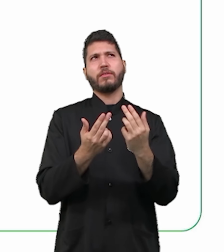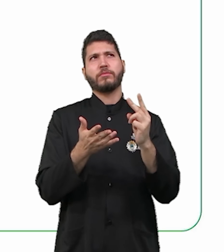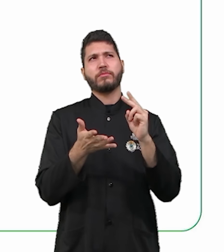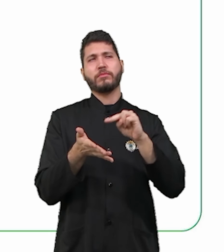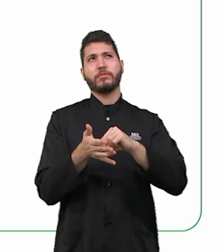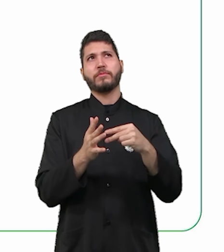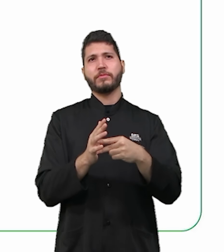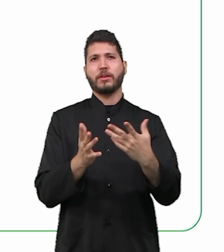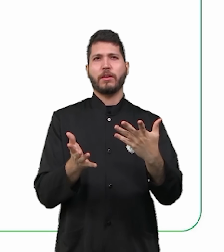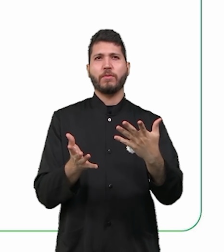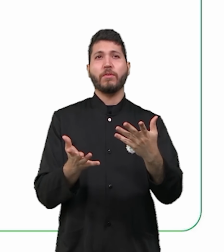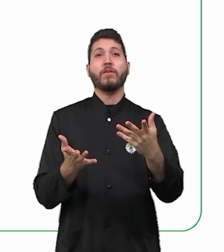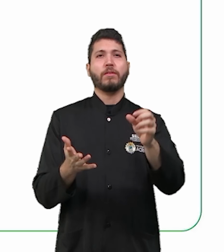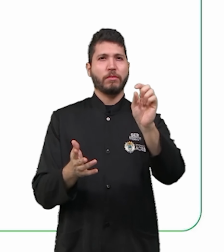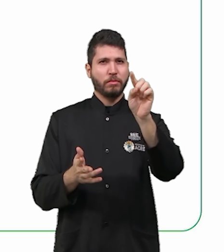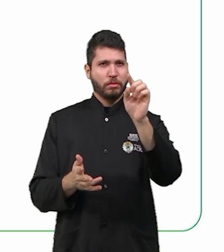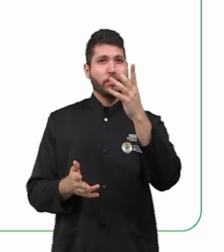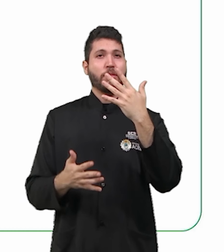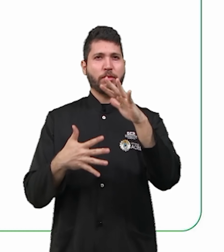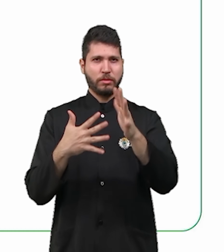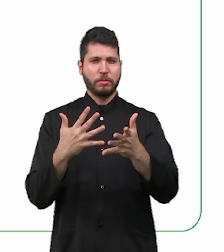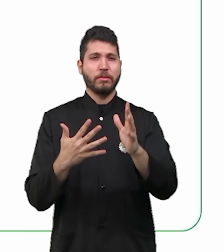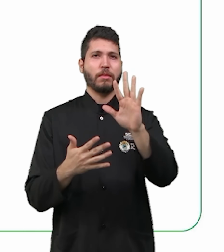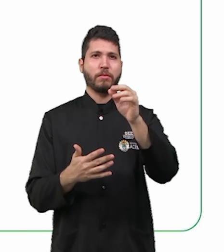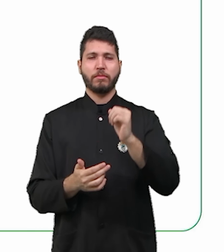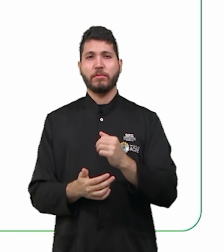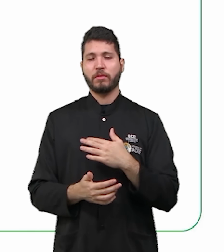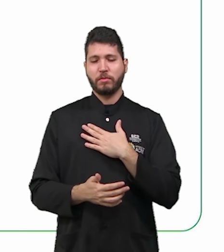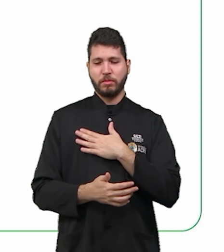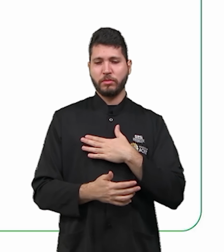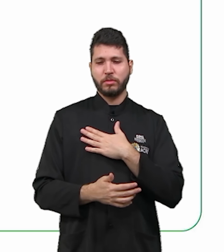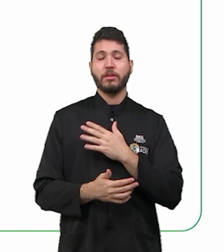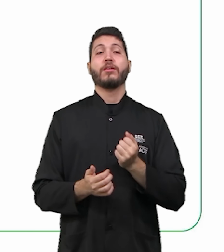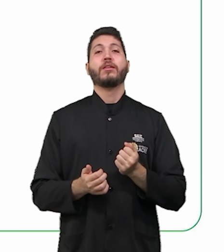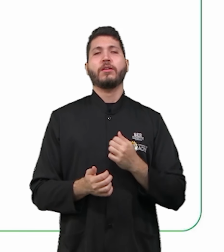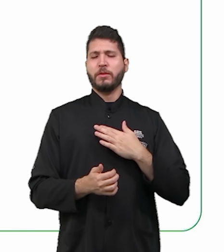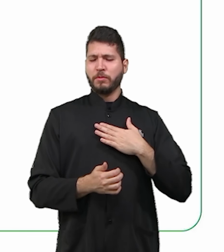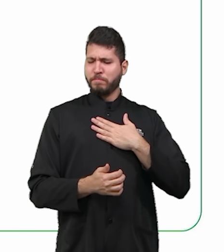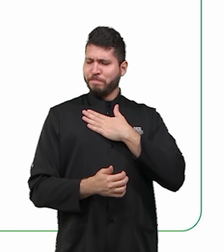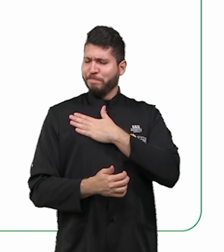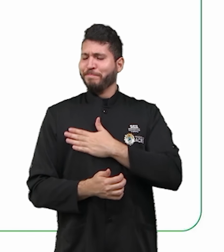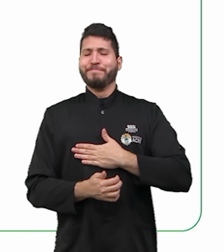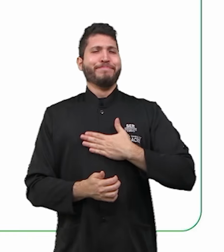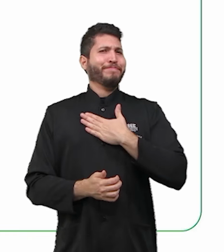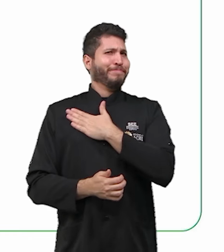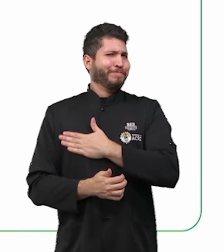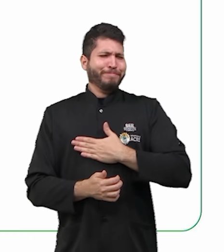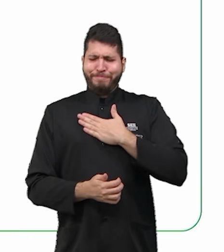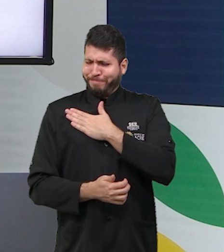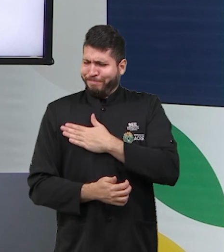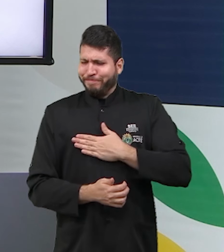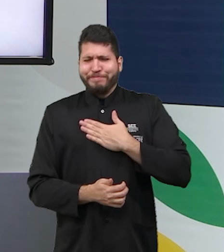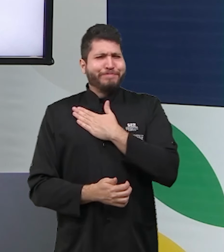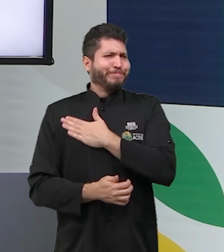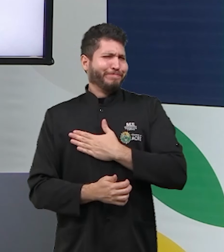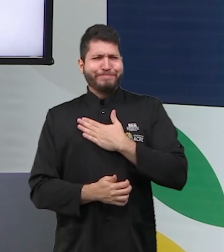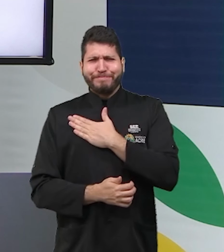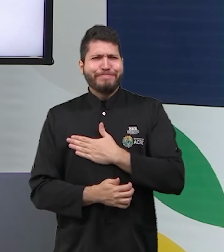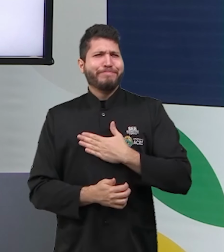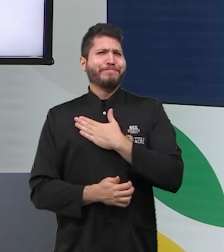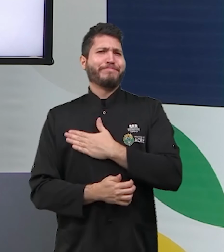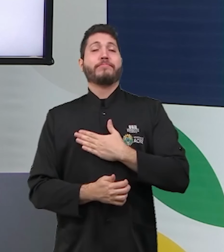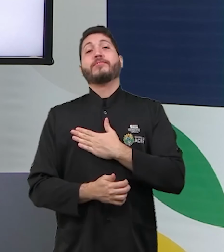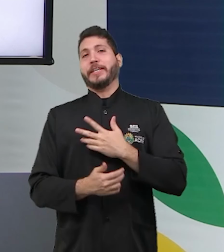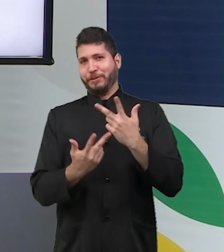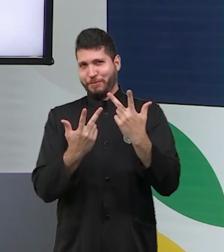gente tem aí é uma variação, me gusta e me gustam, porque a gente vai ver na aula de hoje porque que a gente só tem essas duas variações para o